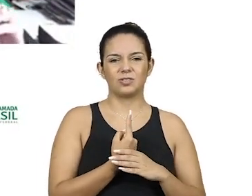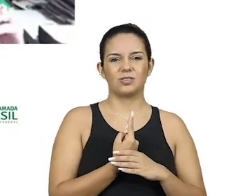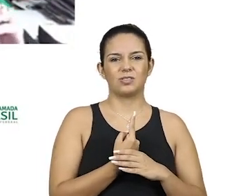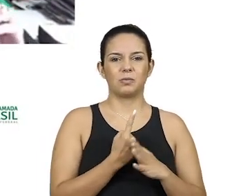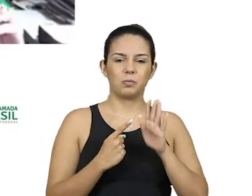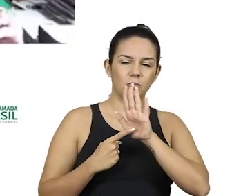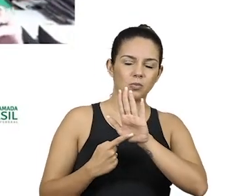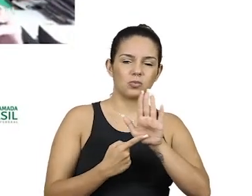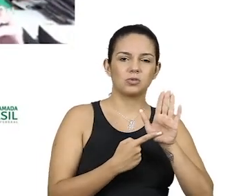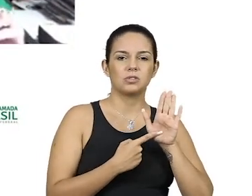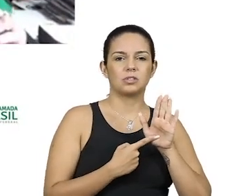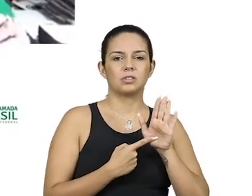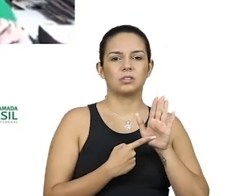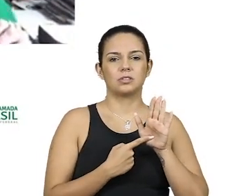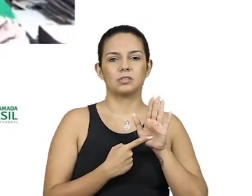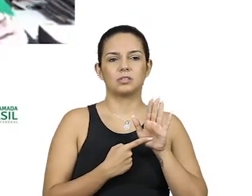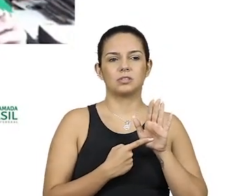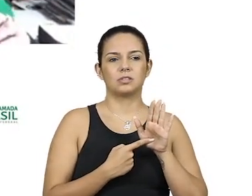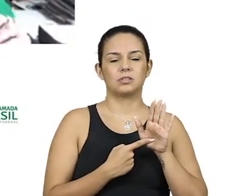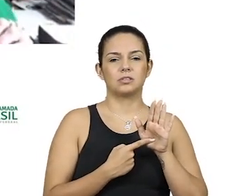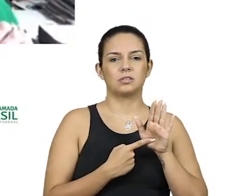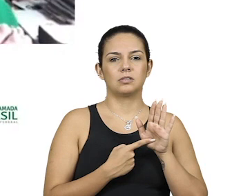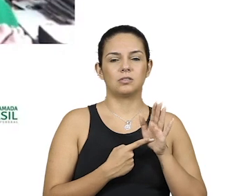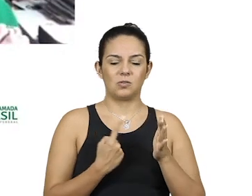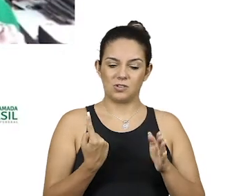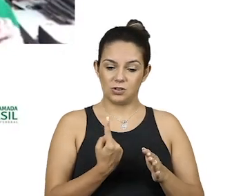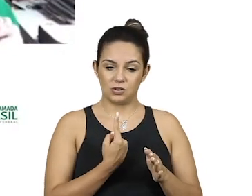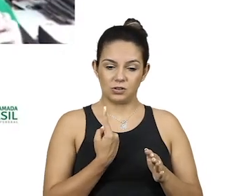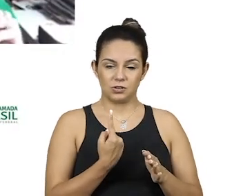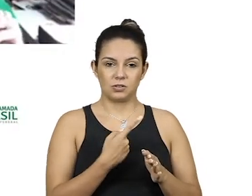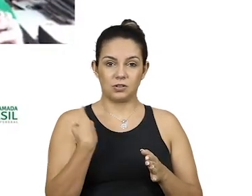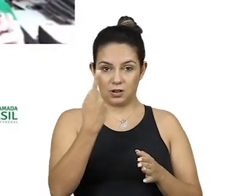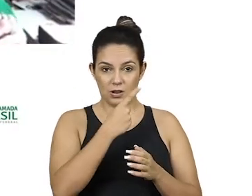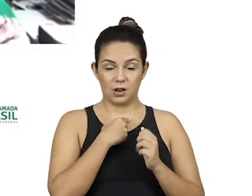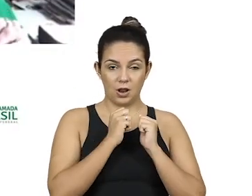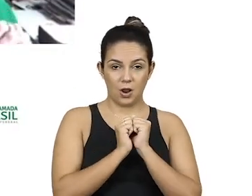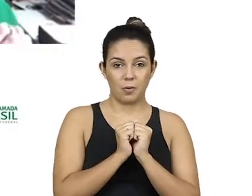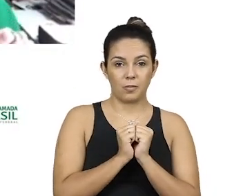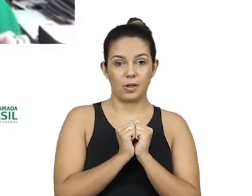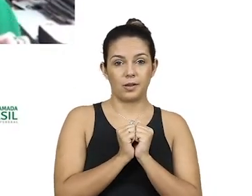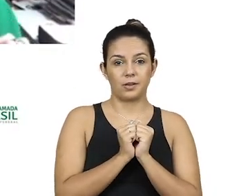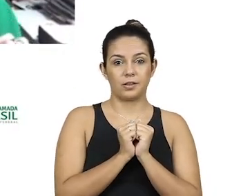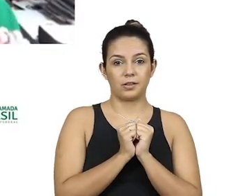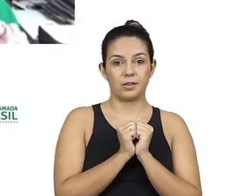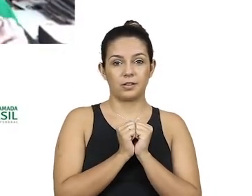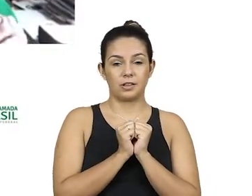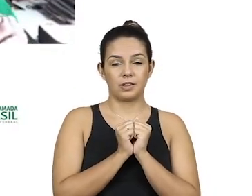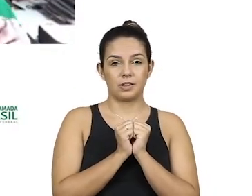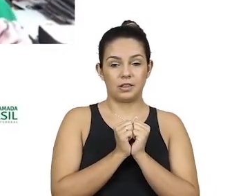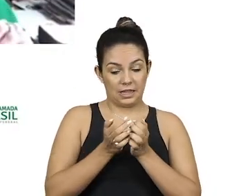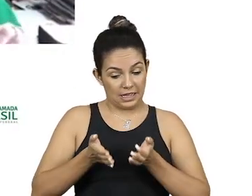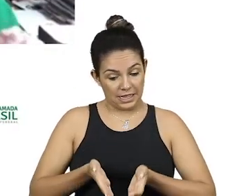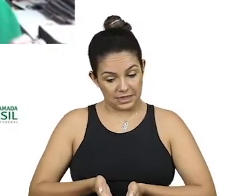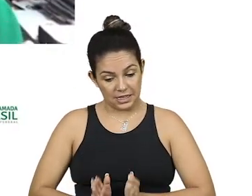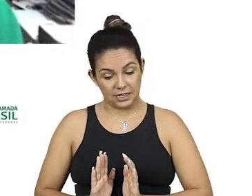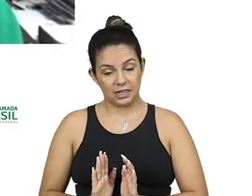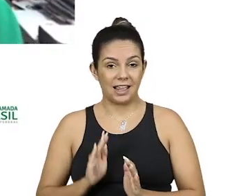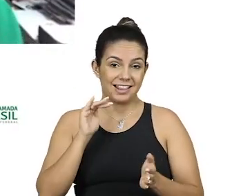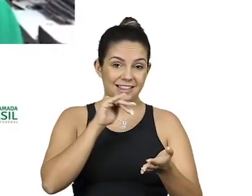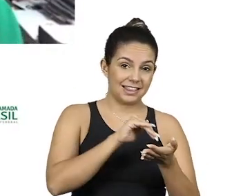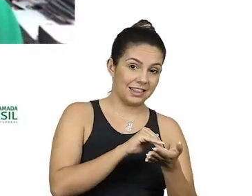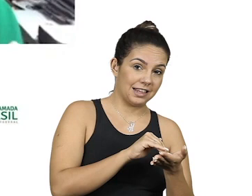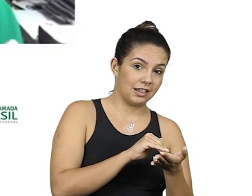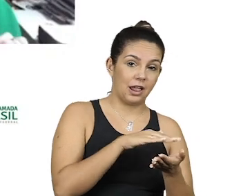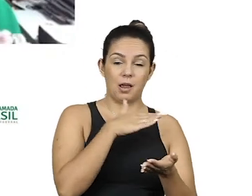mostrando que a solidão nos acompanha desde a hora do nascimento até a hora da